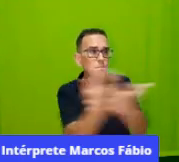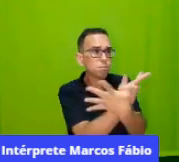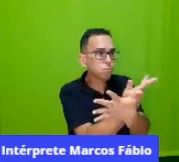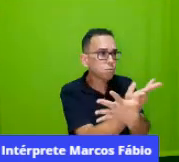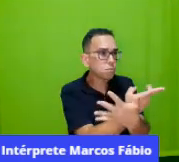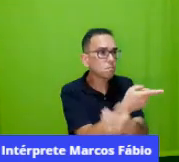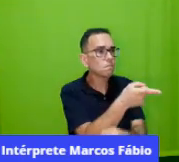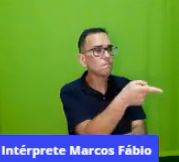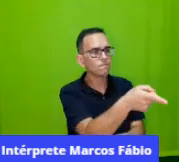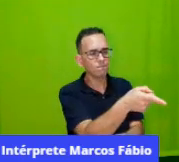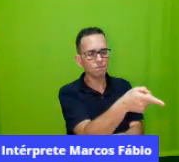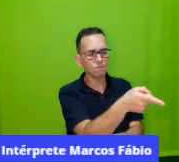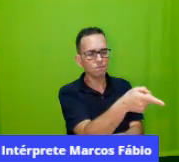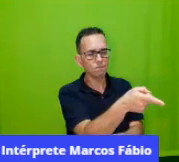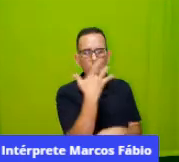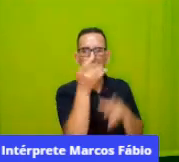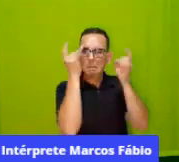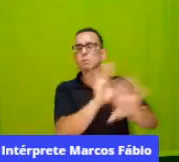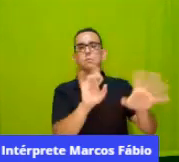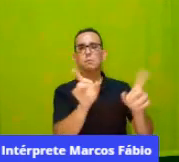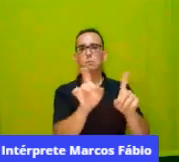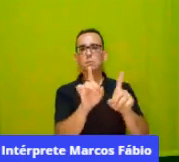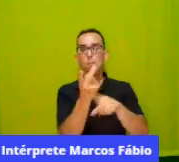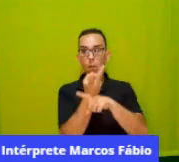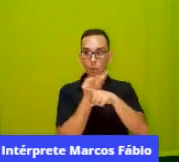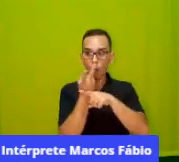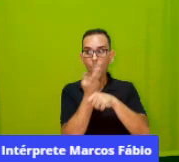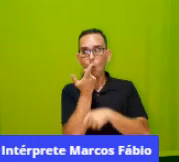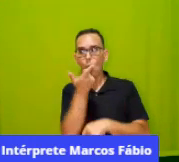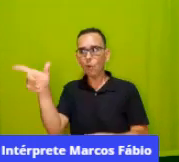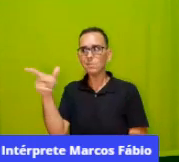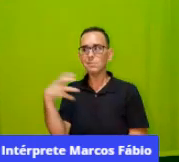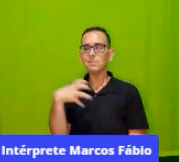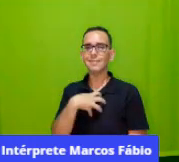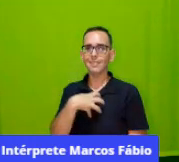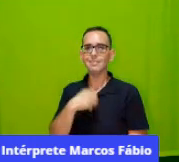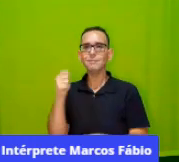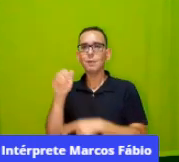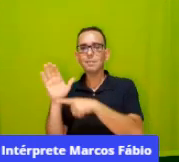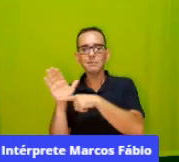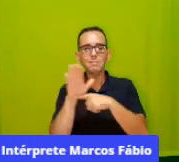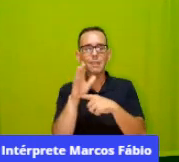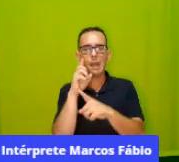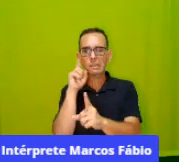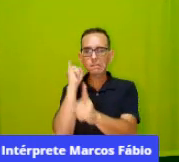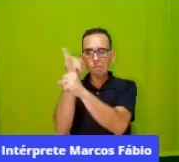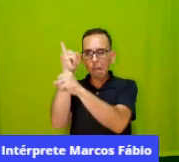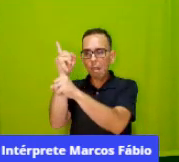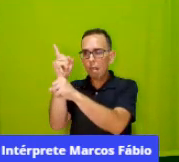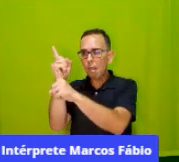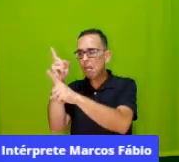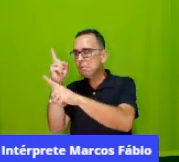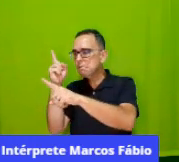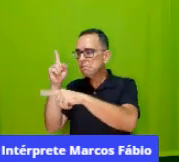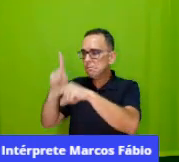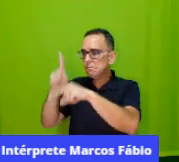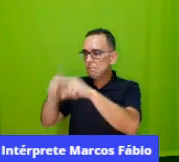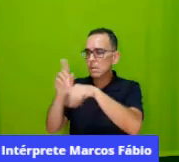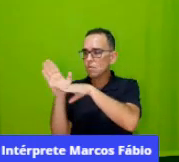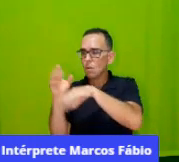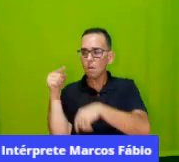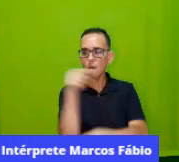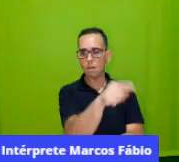que vai dar certo pode acontecer de não dar certo. E aí a gente não pode desistir, a gente tem que procurar uma outra